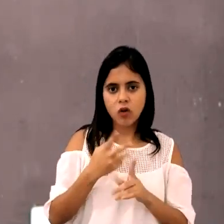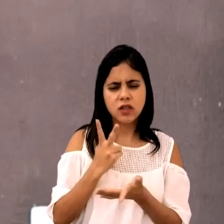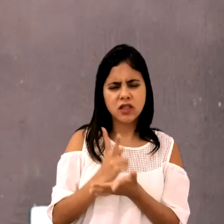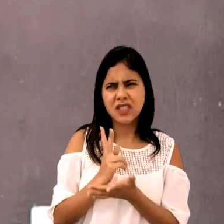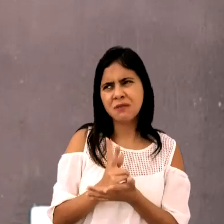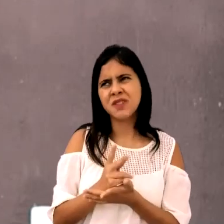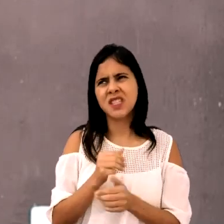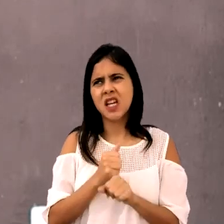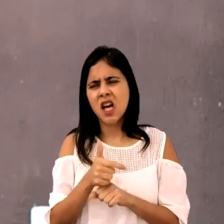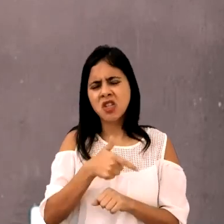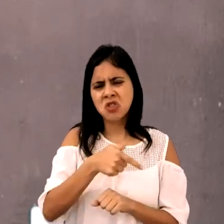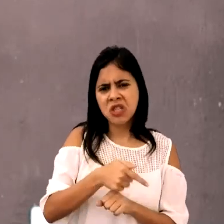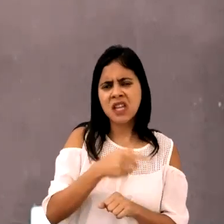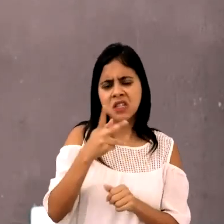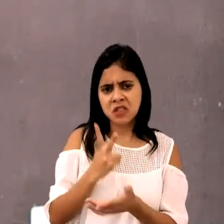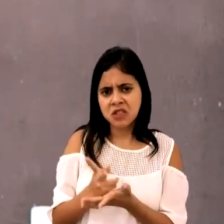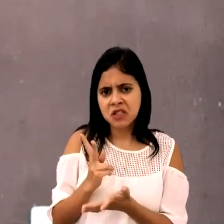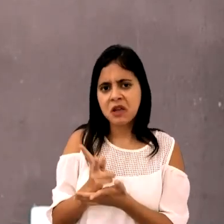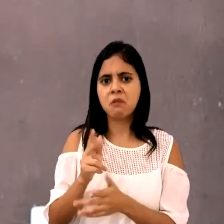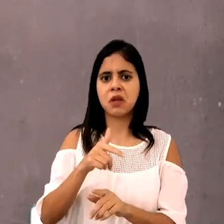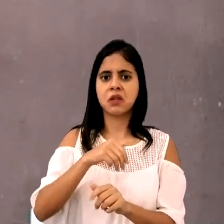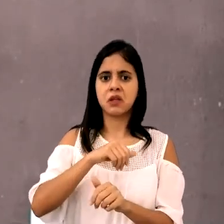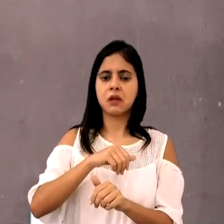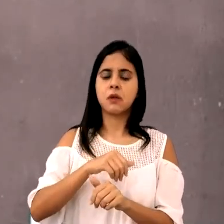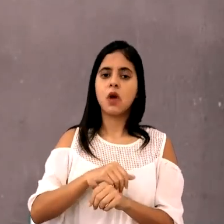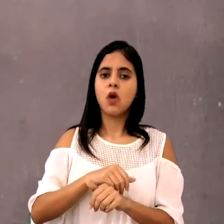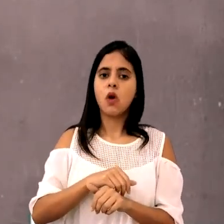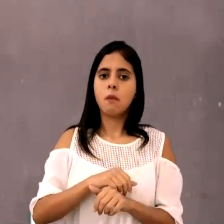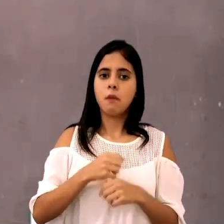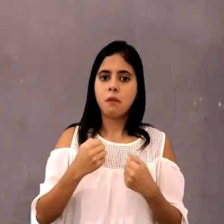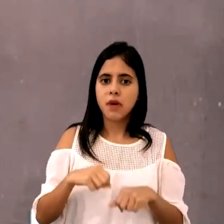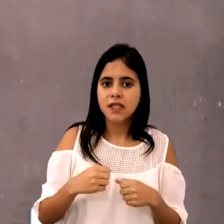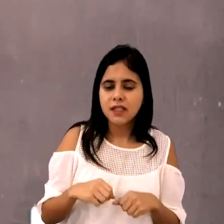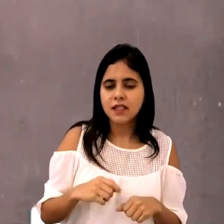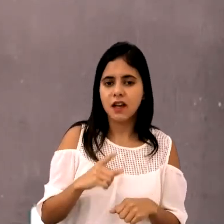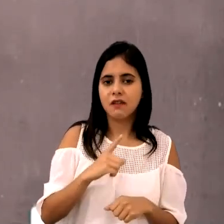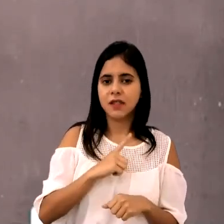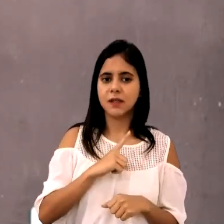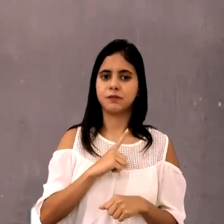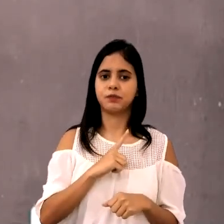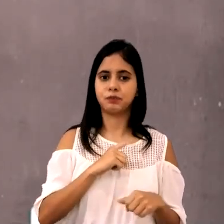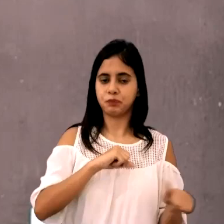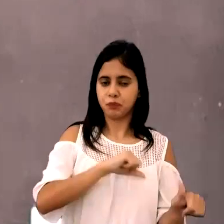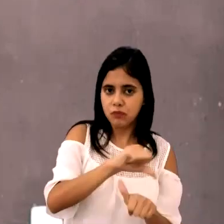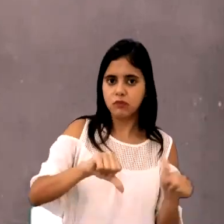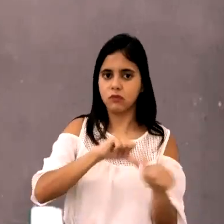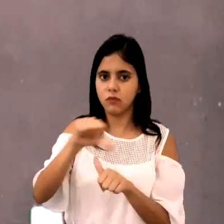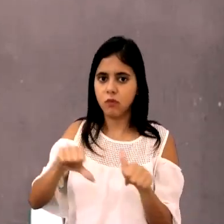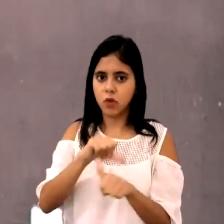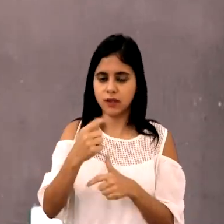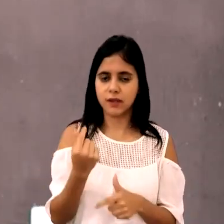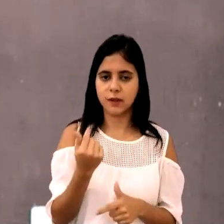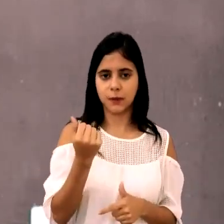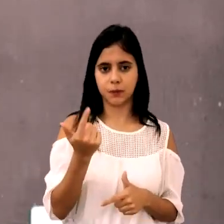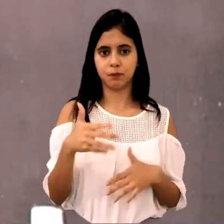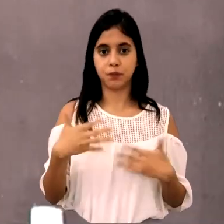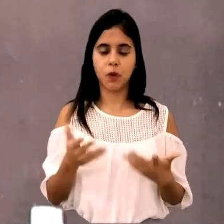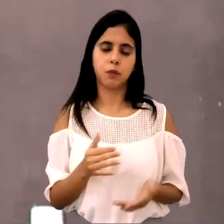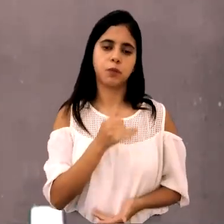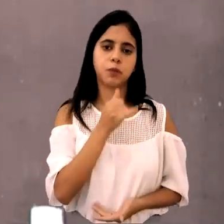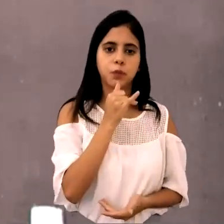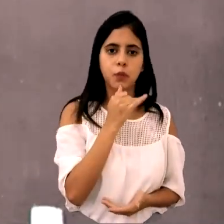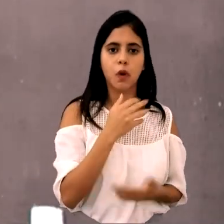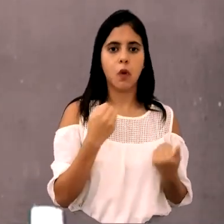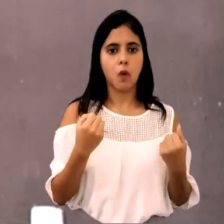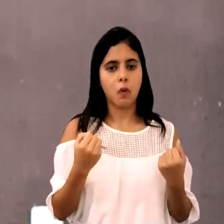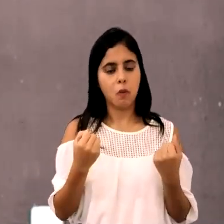7 anos, me fugiu da mente agora, as terras voltavam para os donos originais. Então você podia negociar com as